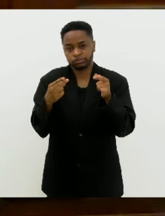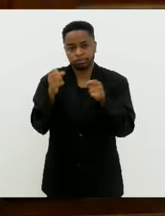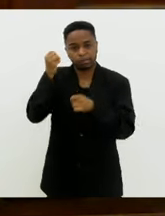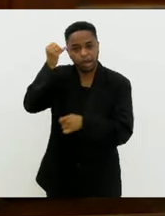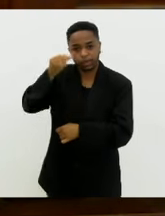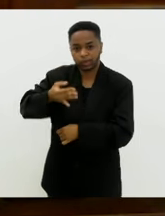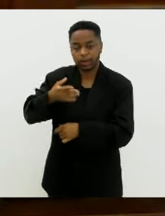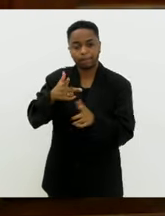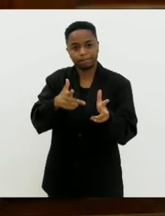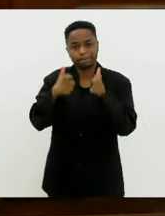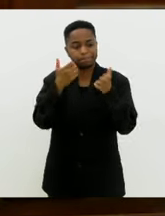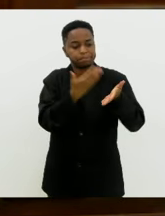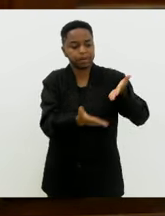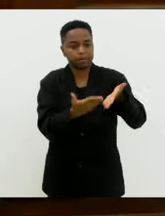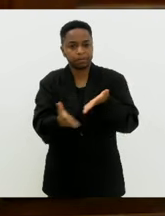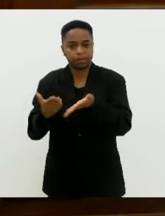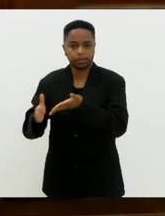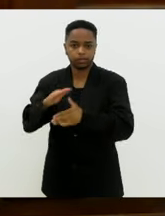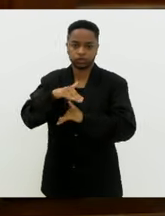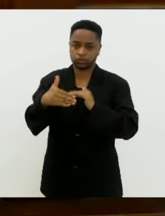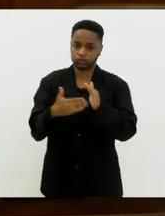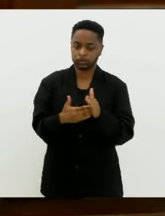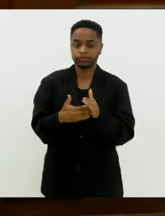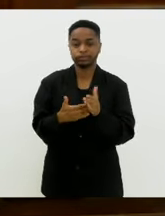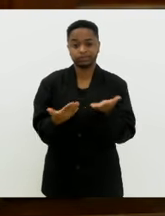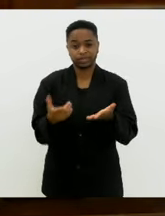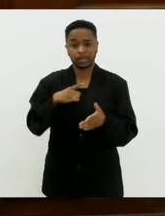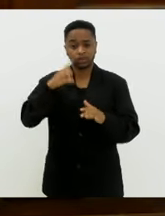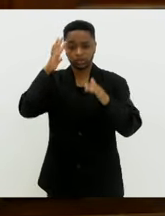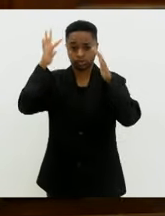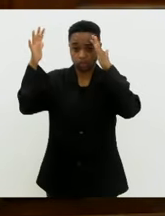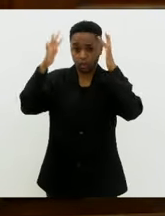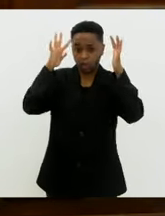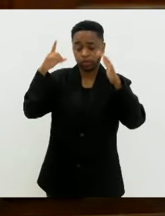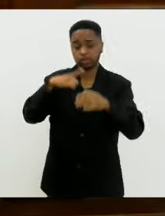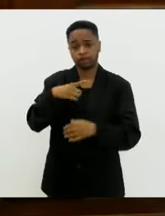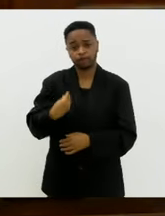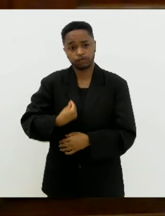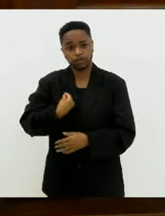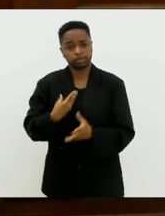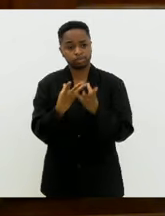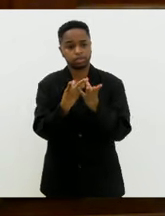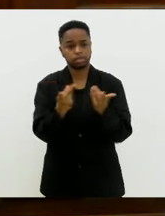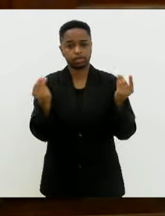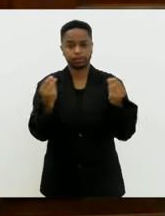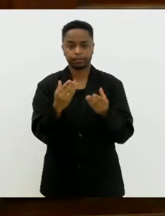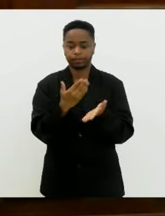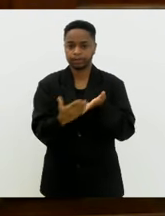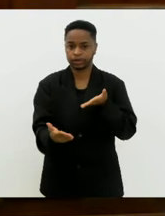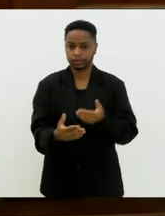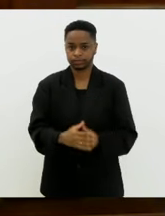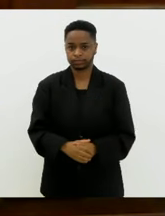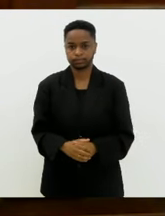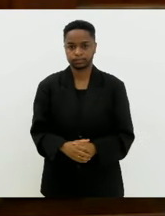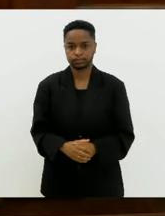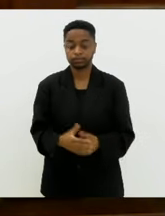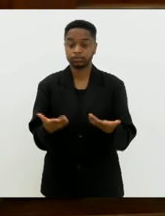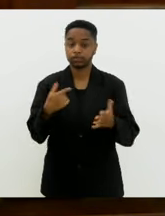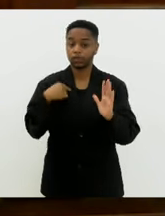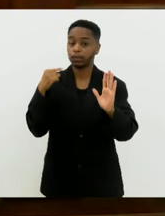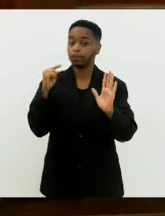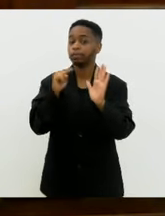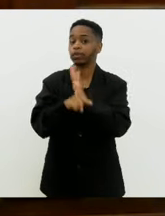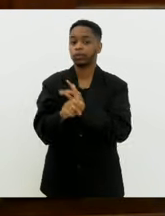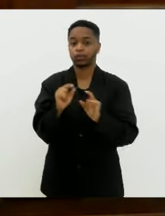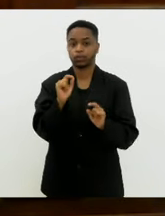perdeu todos os seus pertences, sonhos, vidas que foram embora. E a pergunta que fica, meu